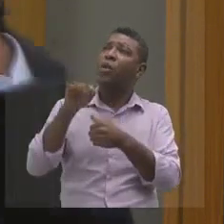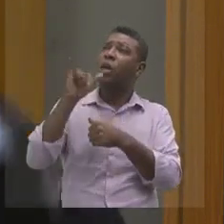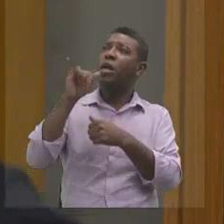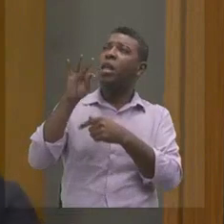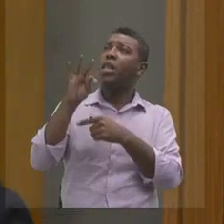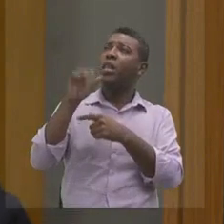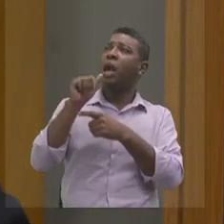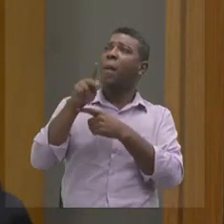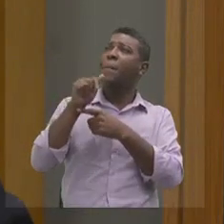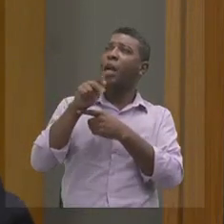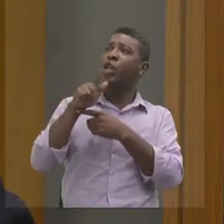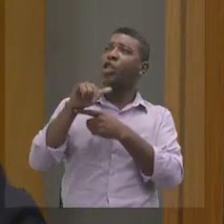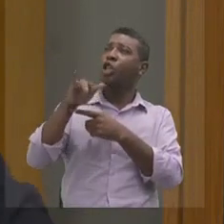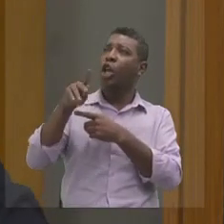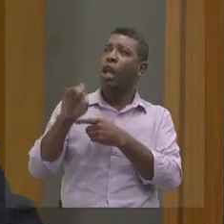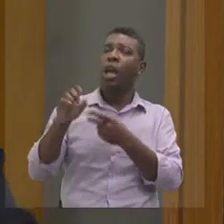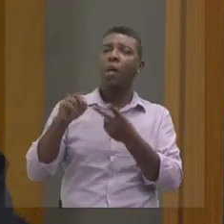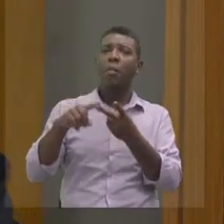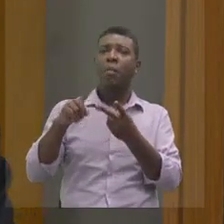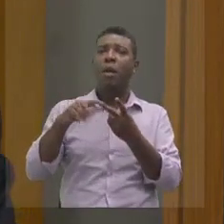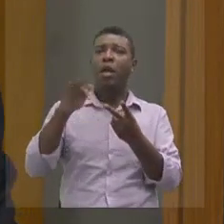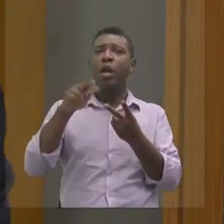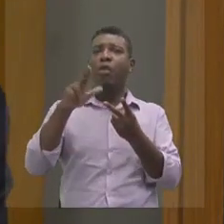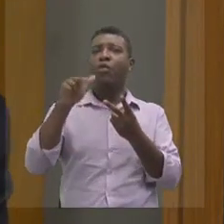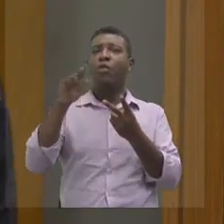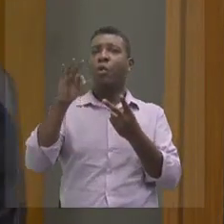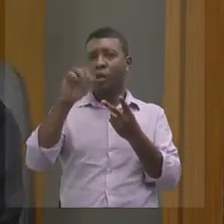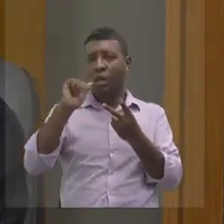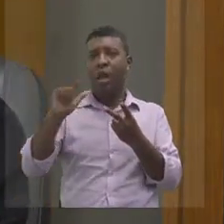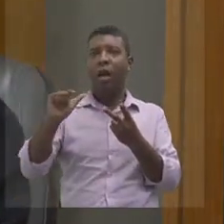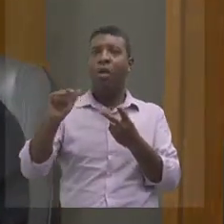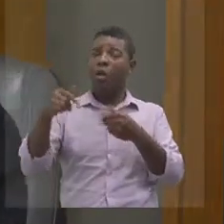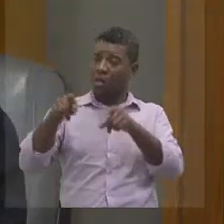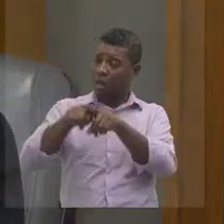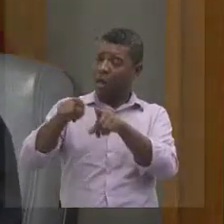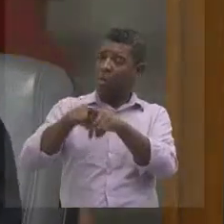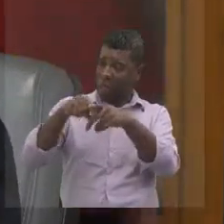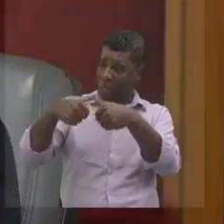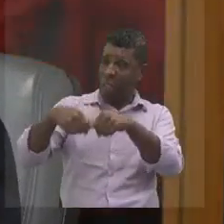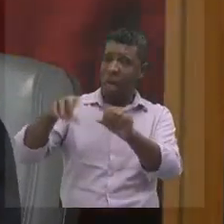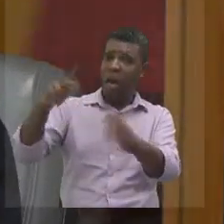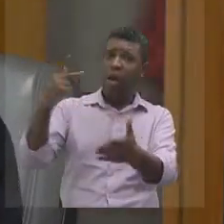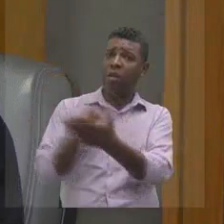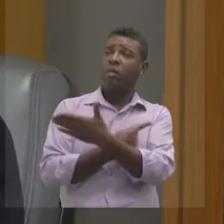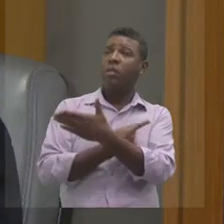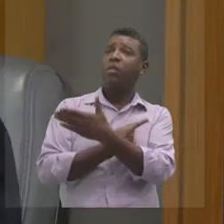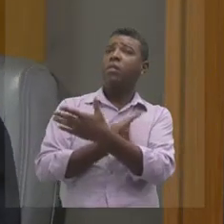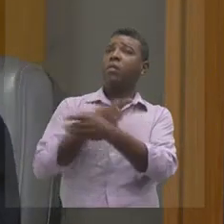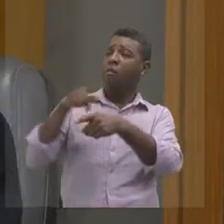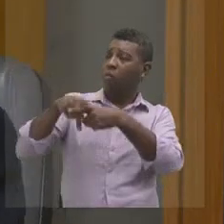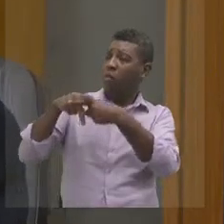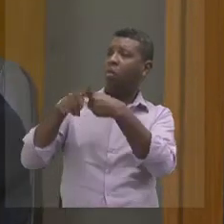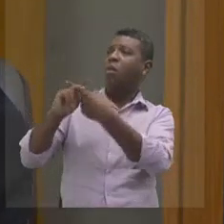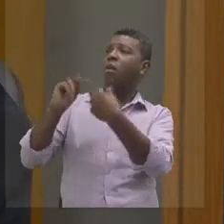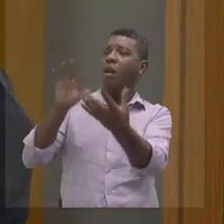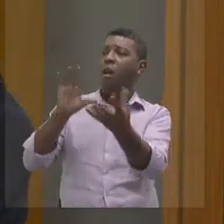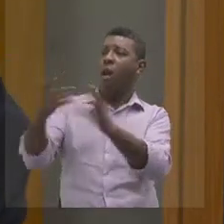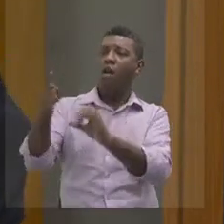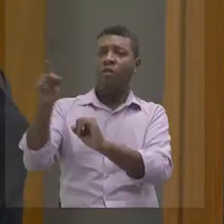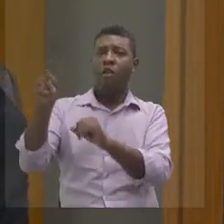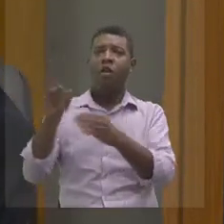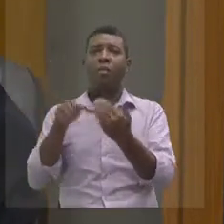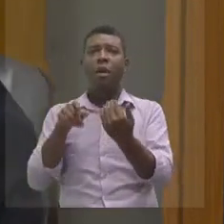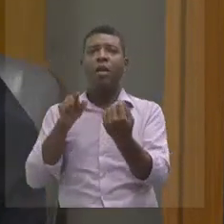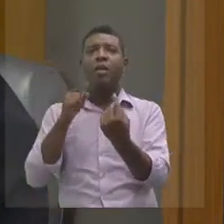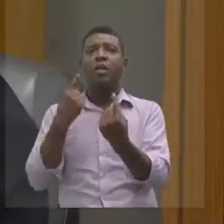Frutal lá no Pontal tá acontecendo obra também de recuperação de estrada E aí se a gente for por